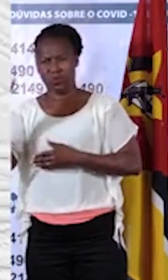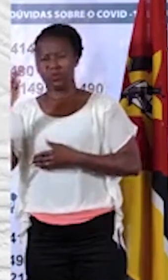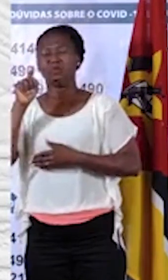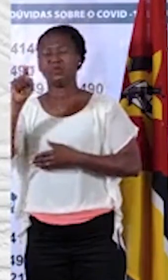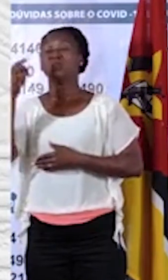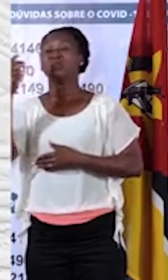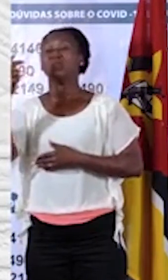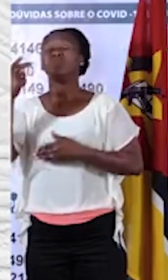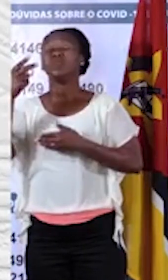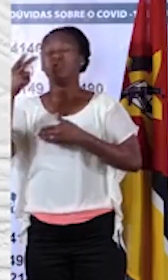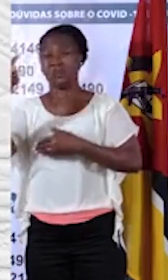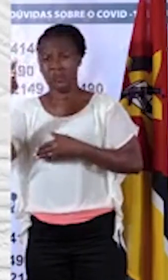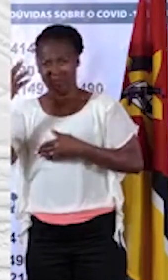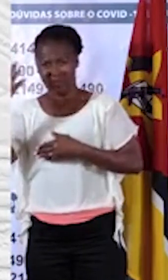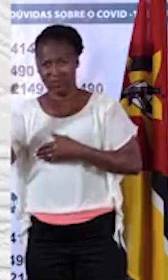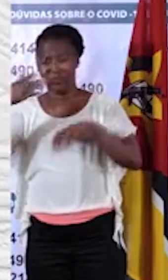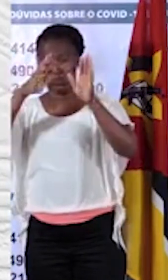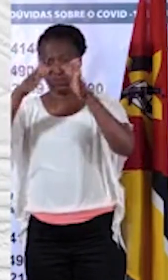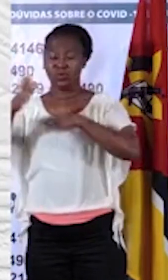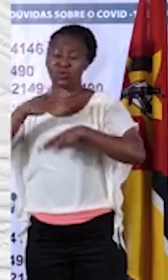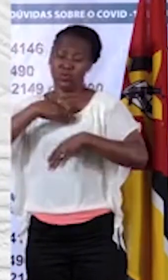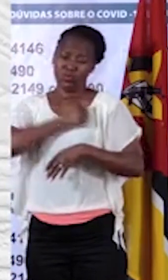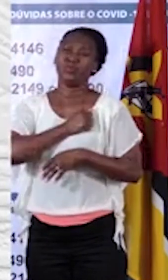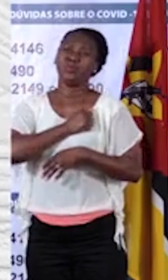344.025 óbitos, dos quais